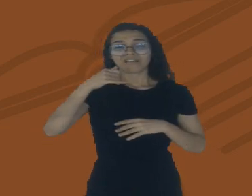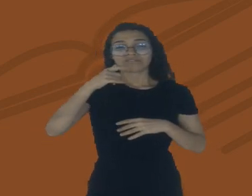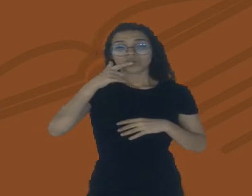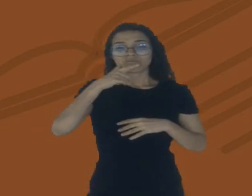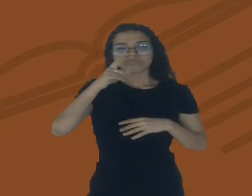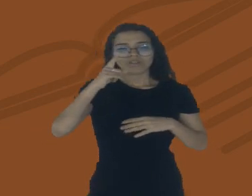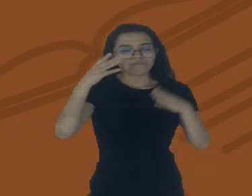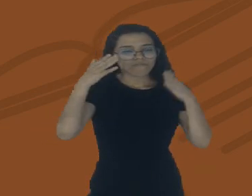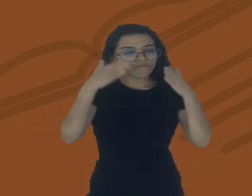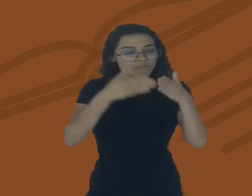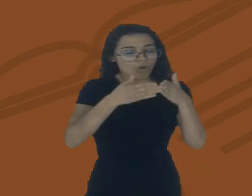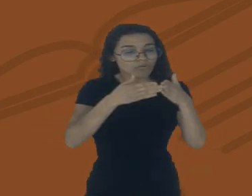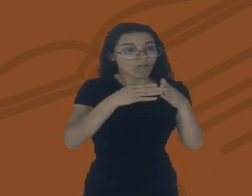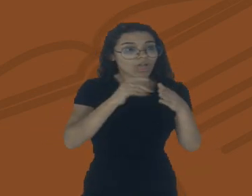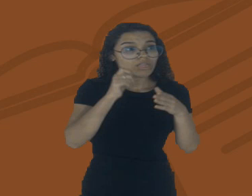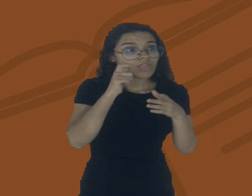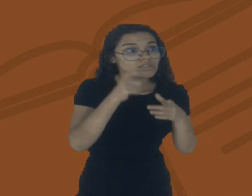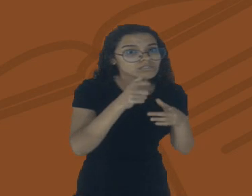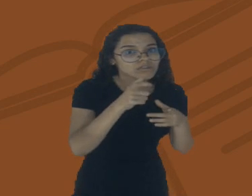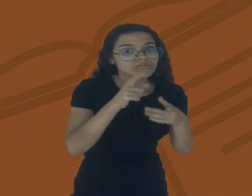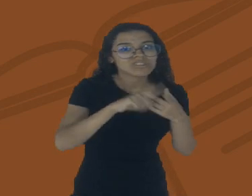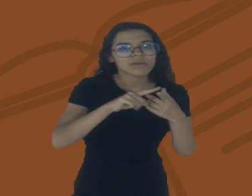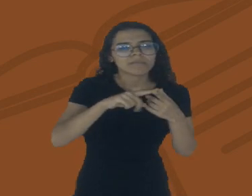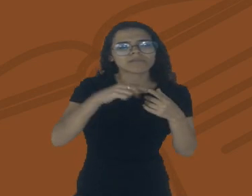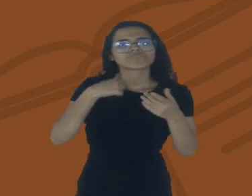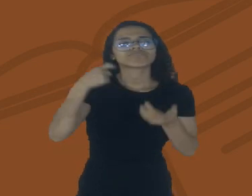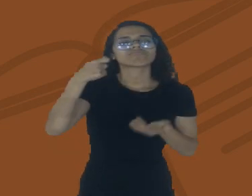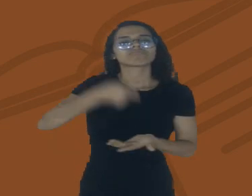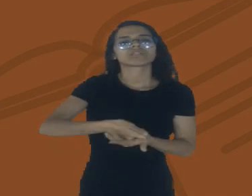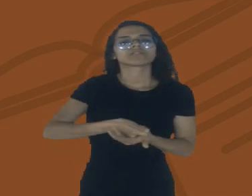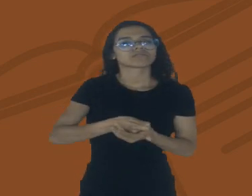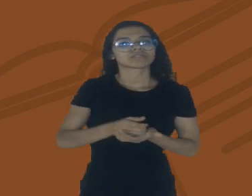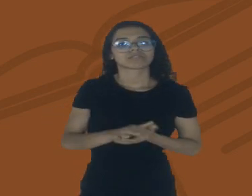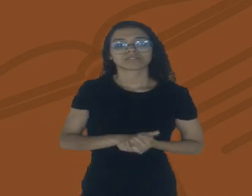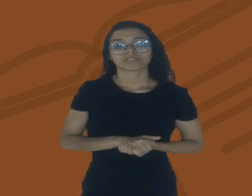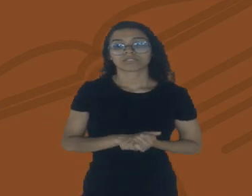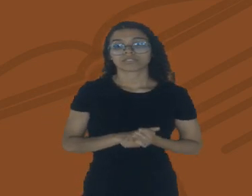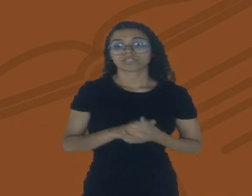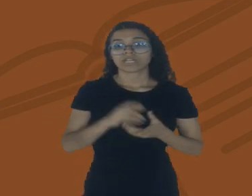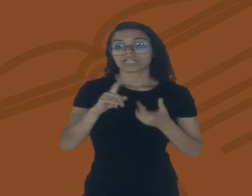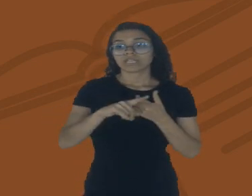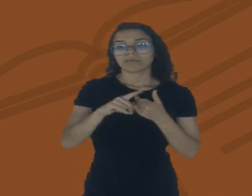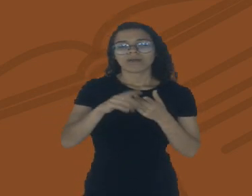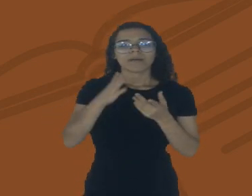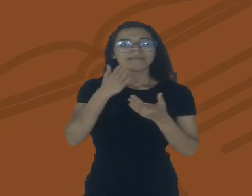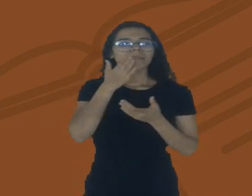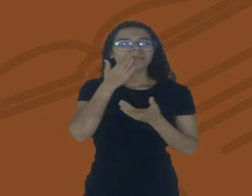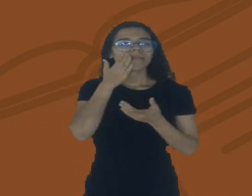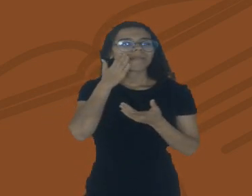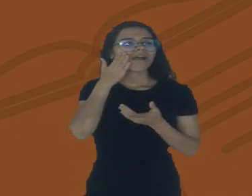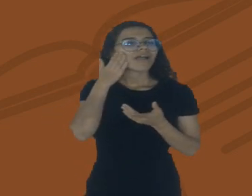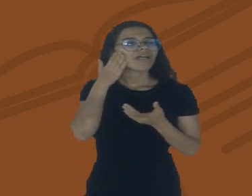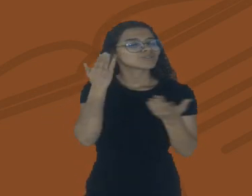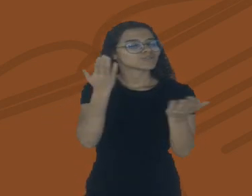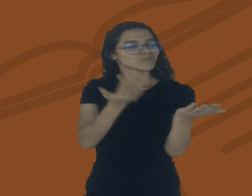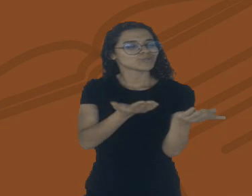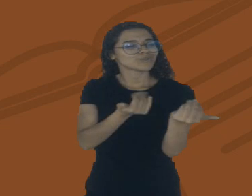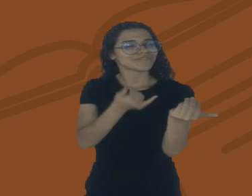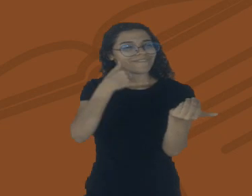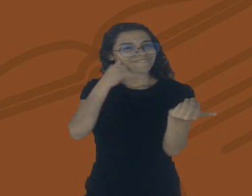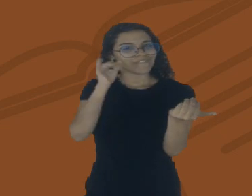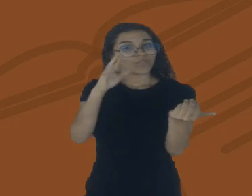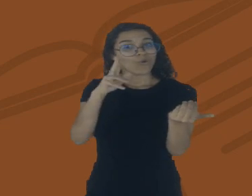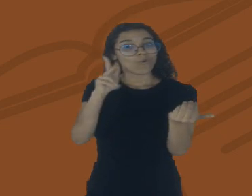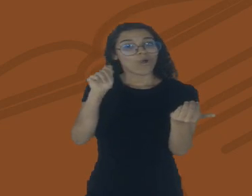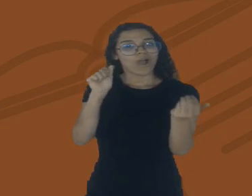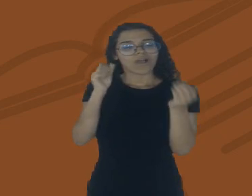a atenção e a tomada de decisão. E rejuvenescer a pele, então, olha, evita rugas, viu? Se a